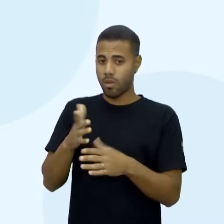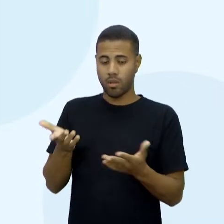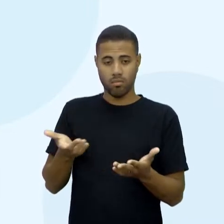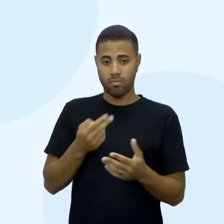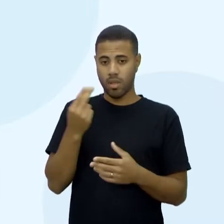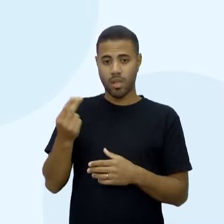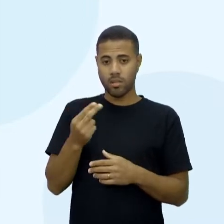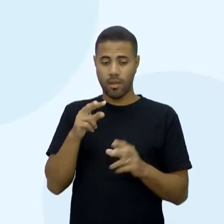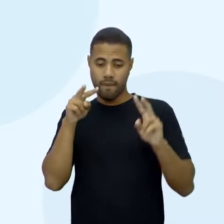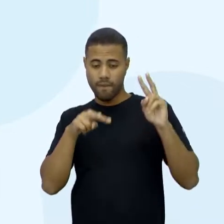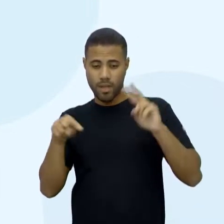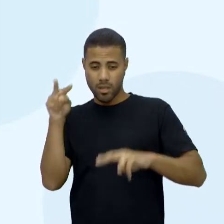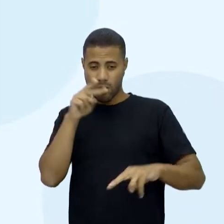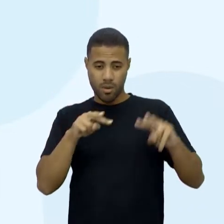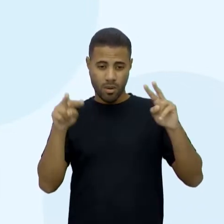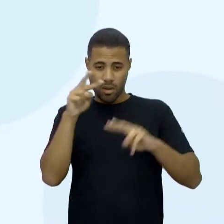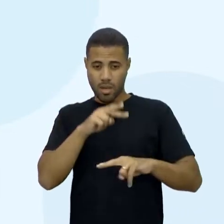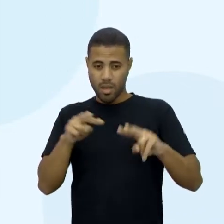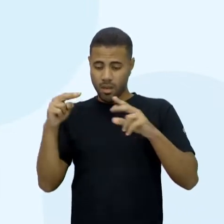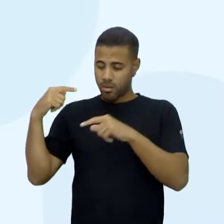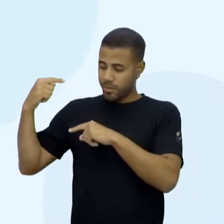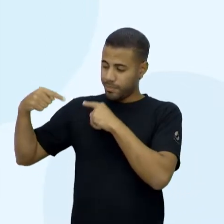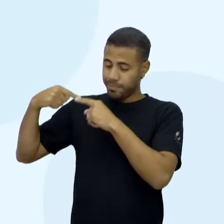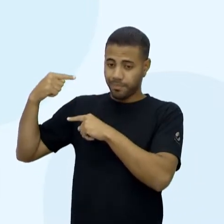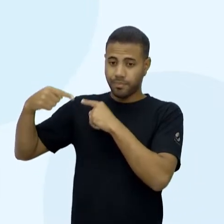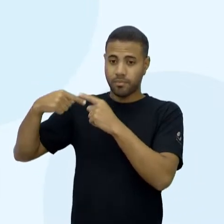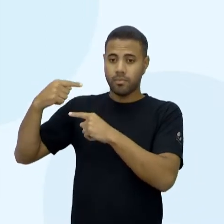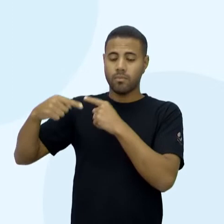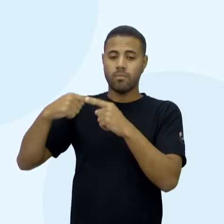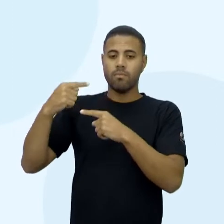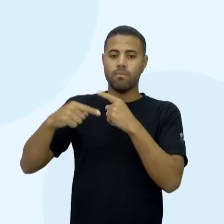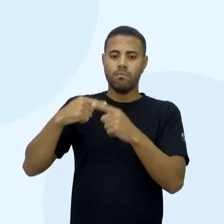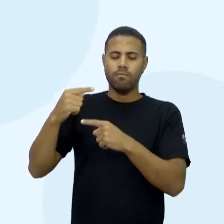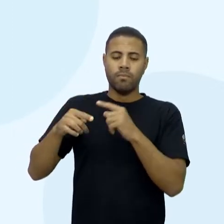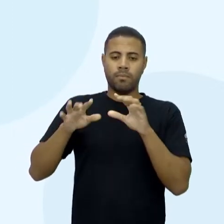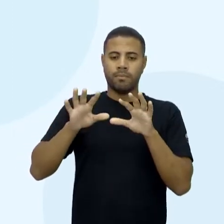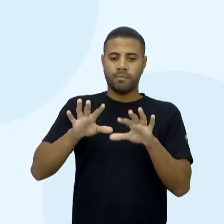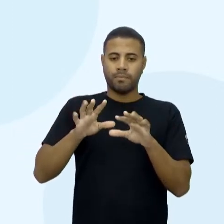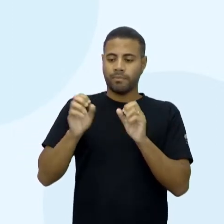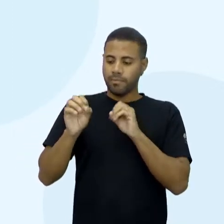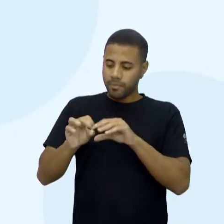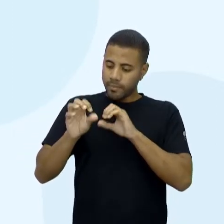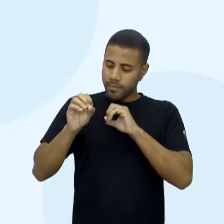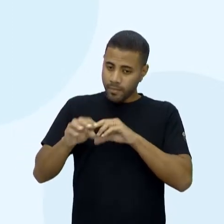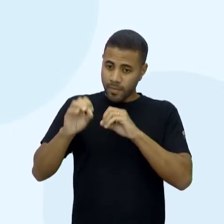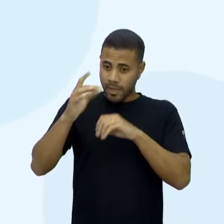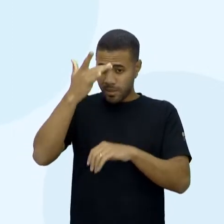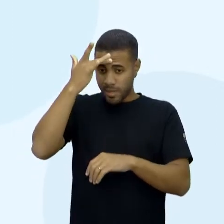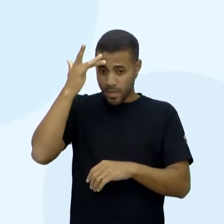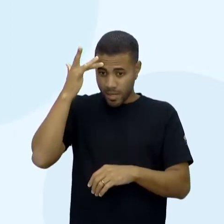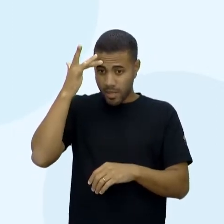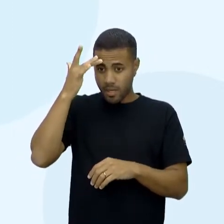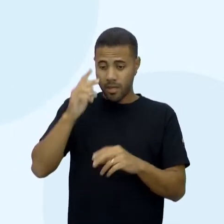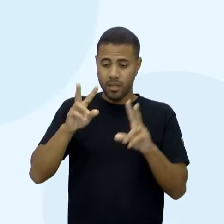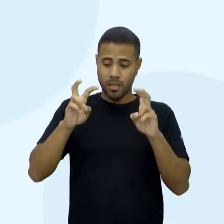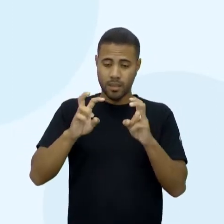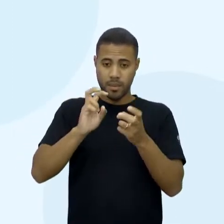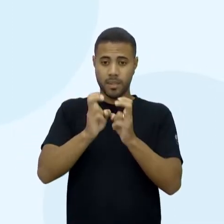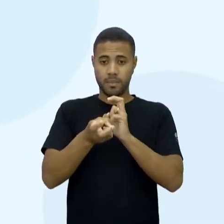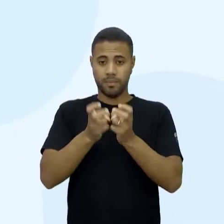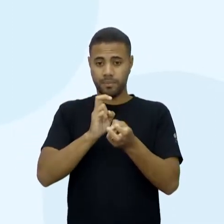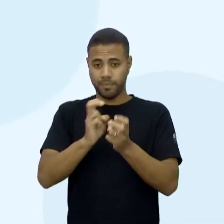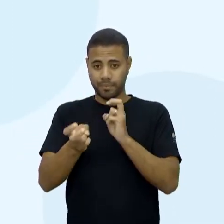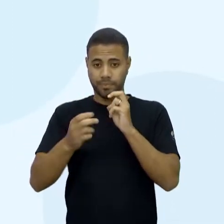A capoeira, ela tem que ser passada de geração em geração. Você vai ensinando as pessoas sobre a capoeira,